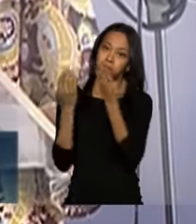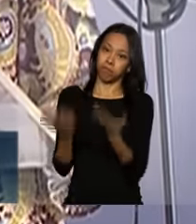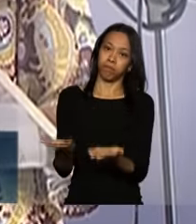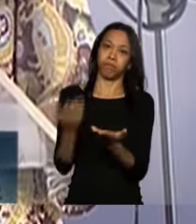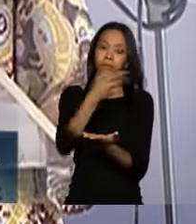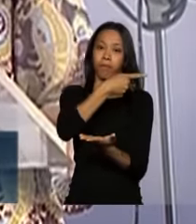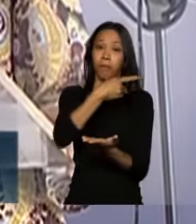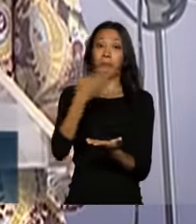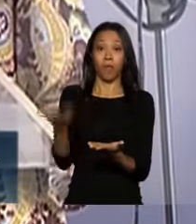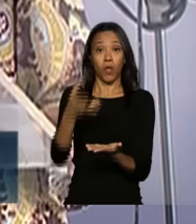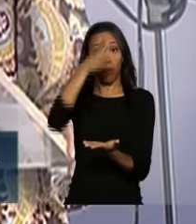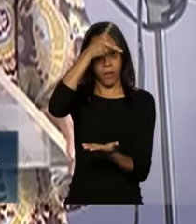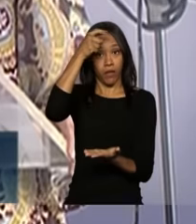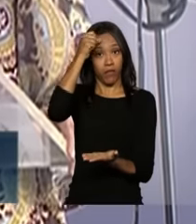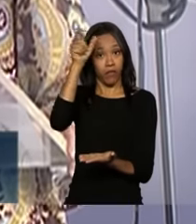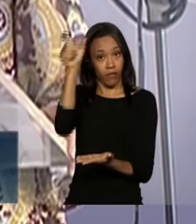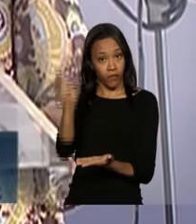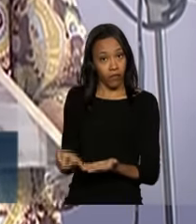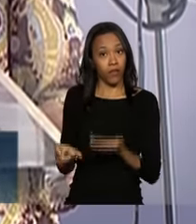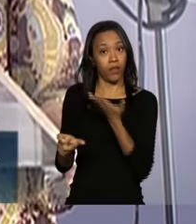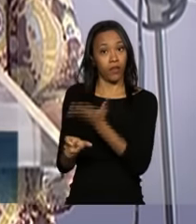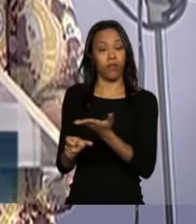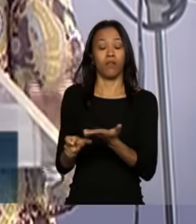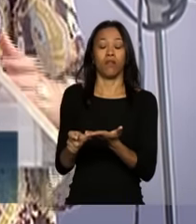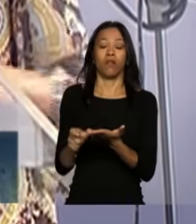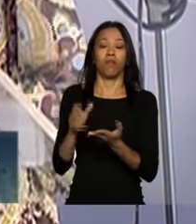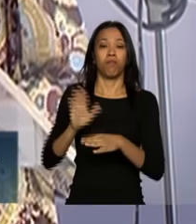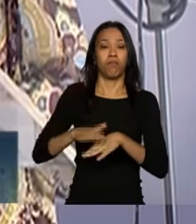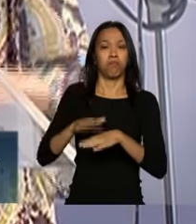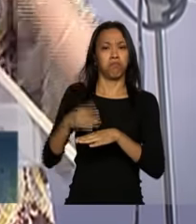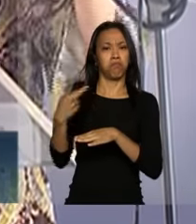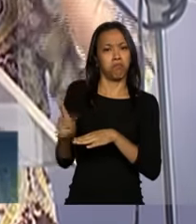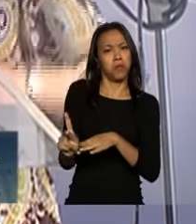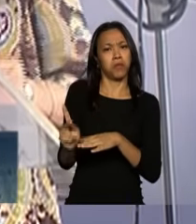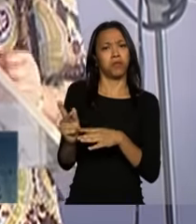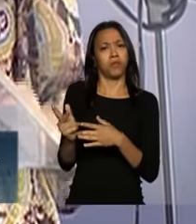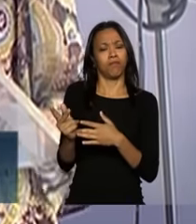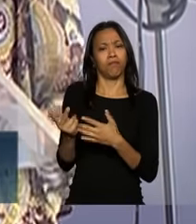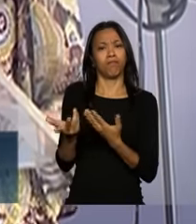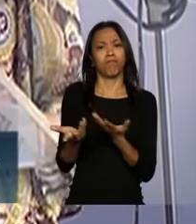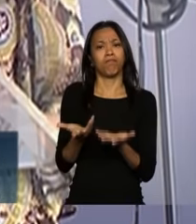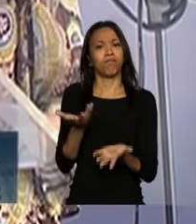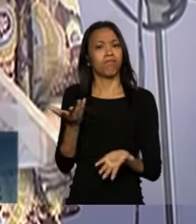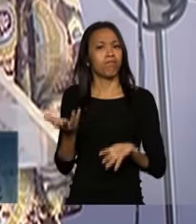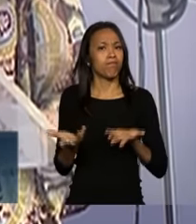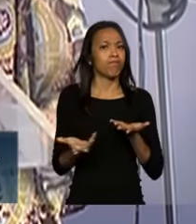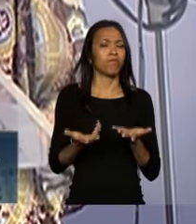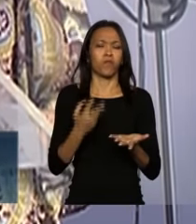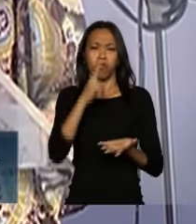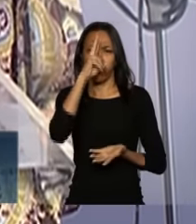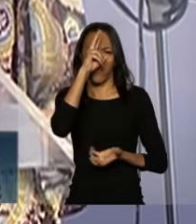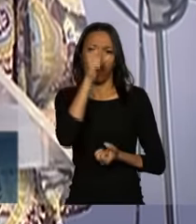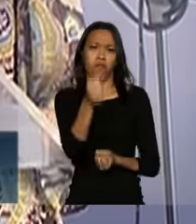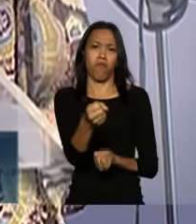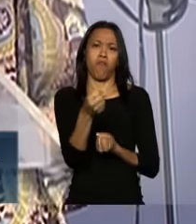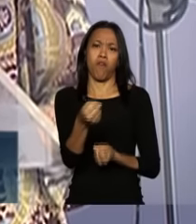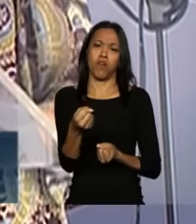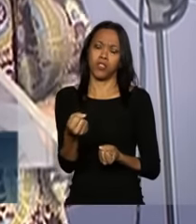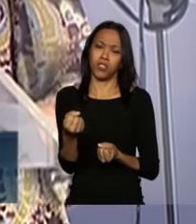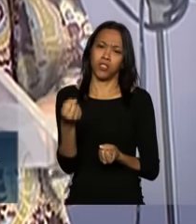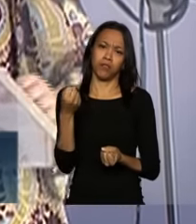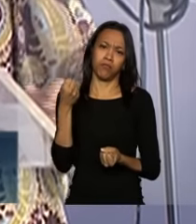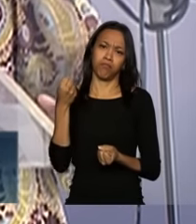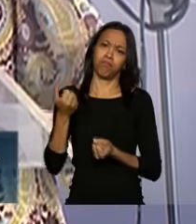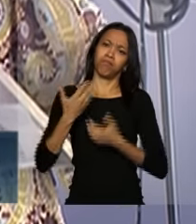ao prefeito por essa tão fraterna, tão forte, tão